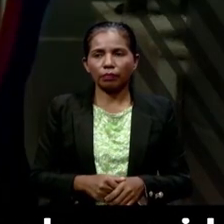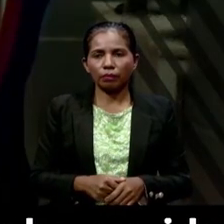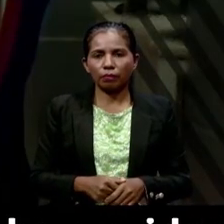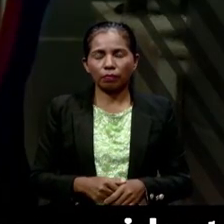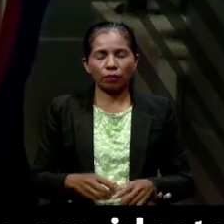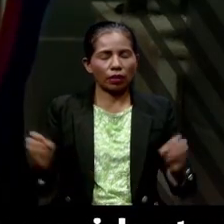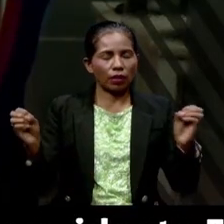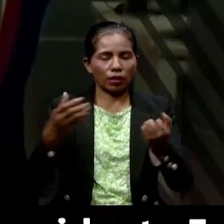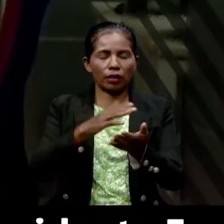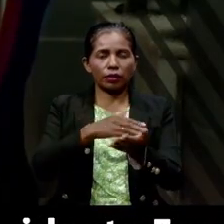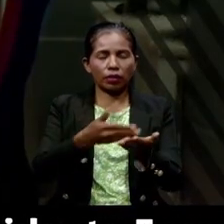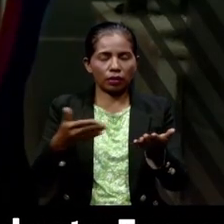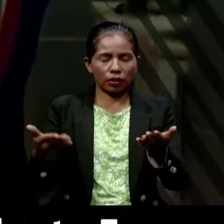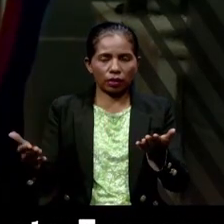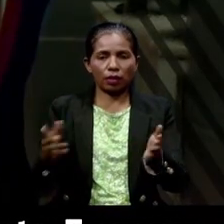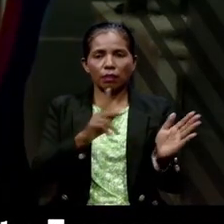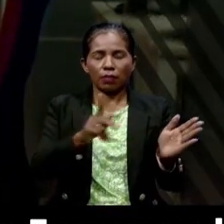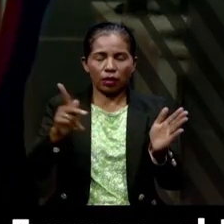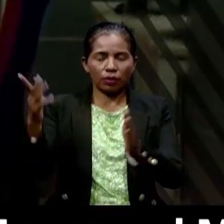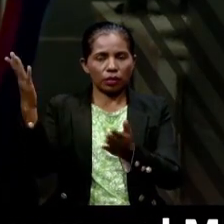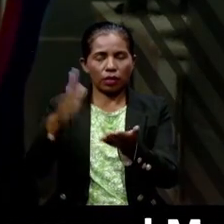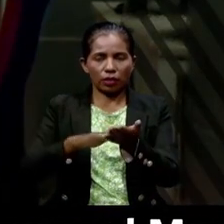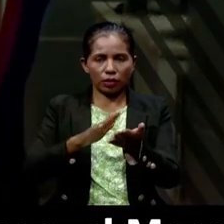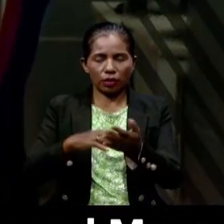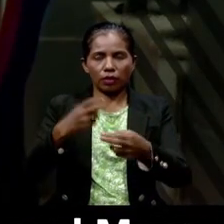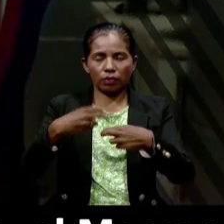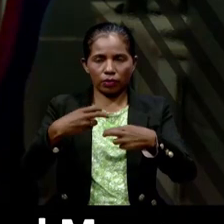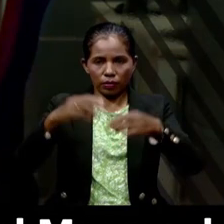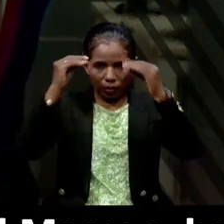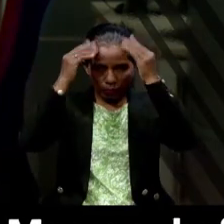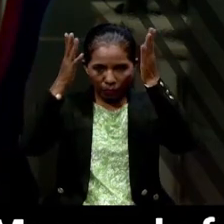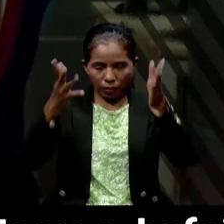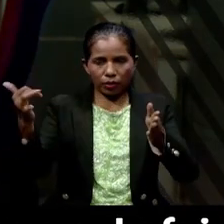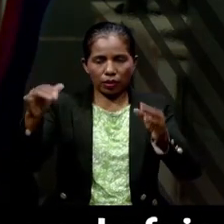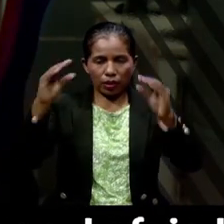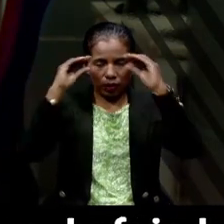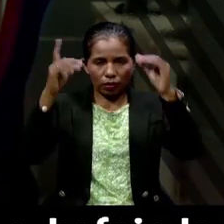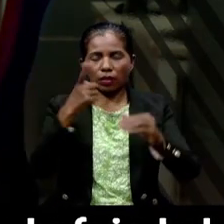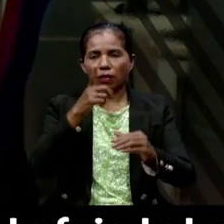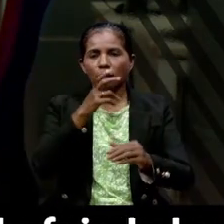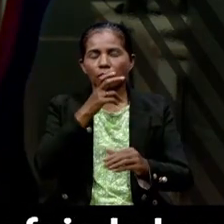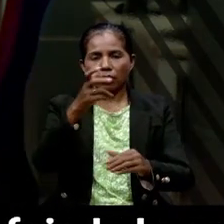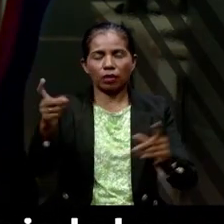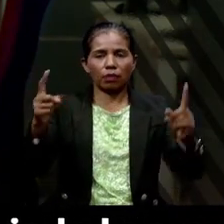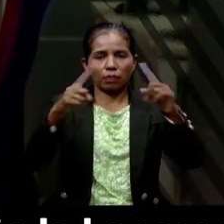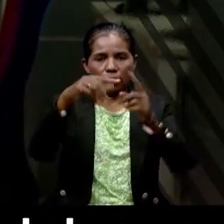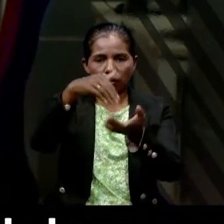Menos materiais didáticos no plano de aula dificulta, professor Cira, a nor em língua portuguesa, ba estudante